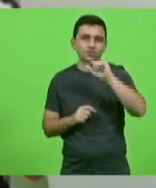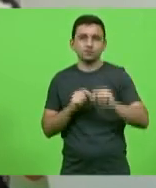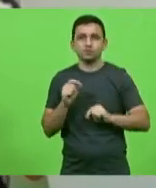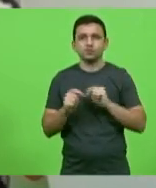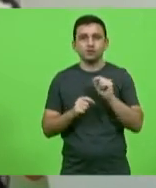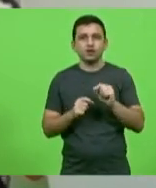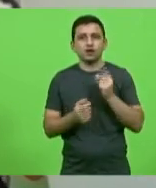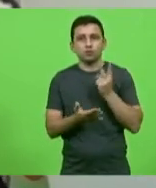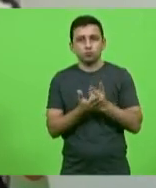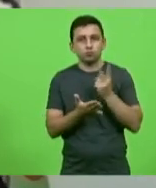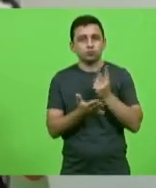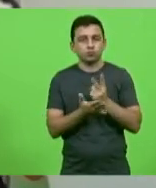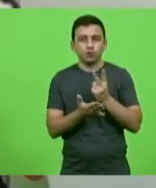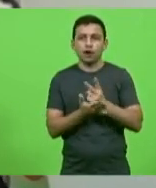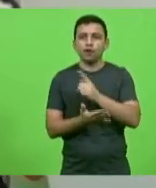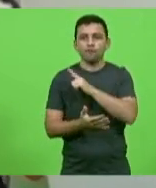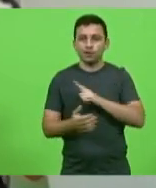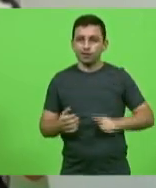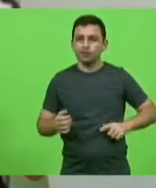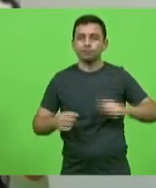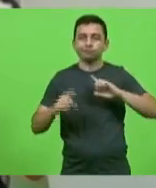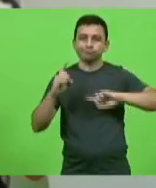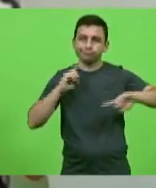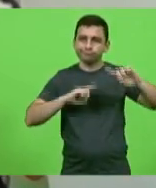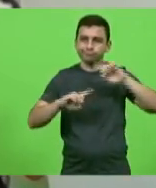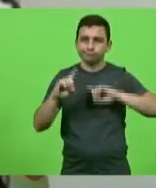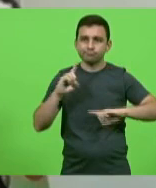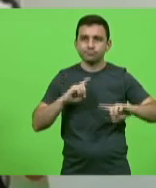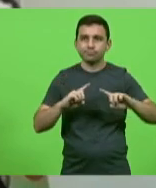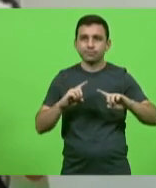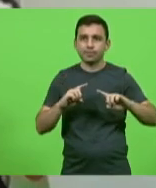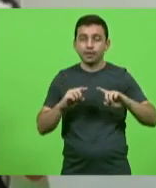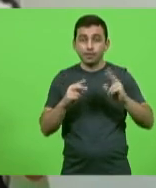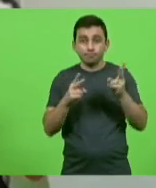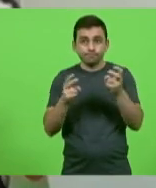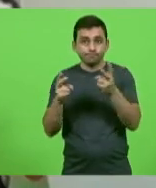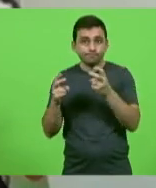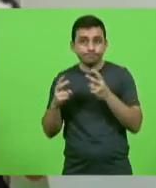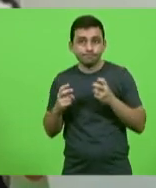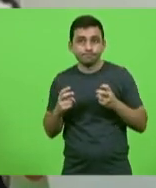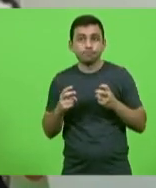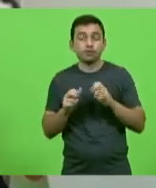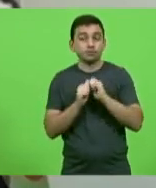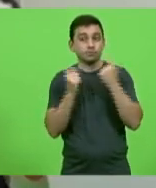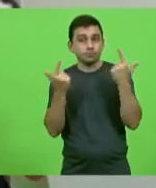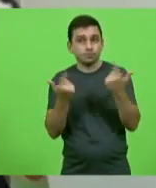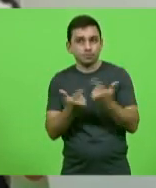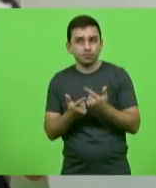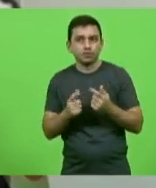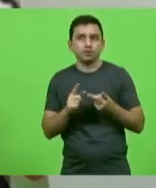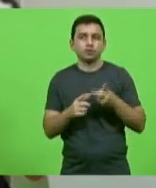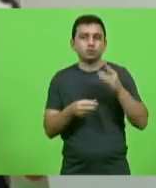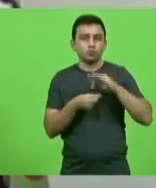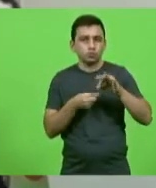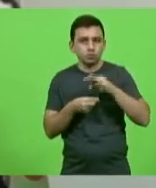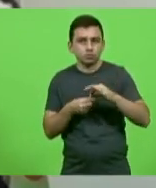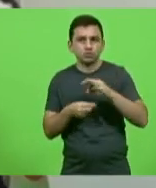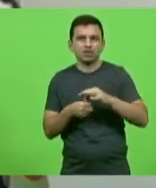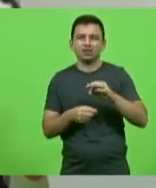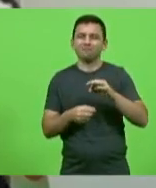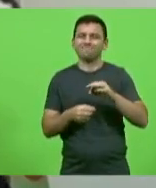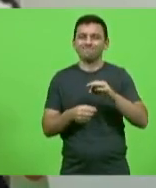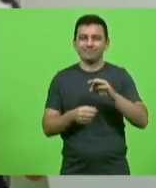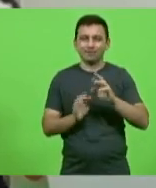é de manter a governabilidade Atento aos e do Parlamento das instituições e das inúmeras